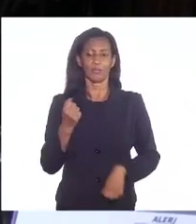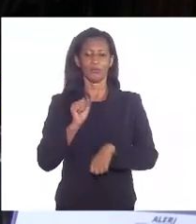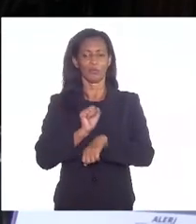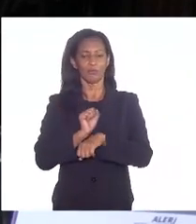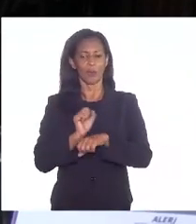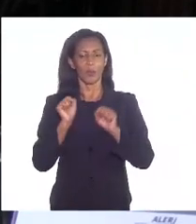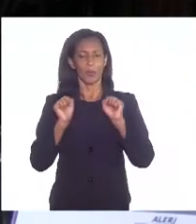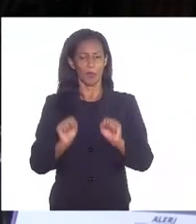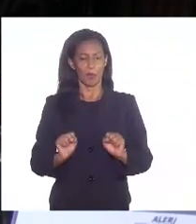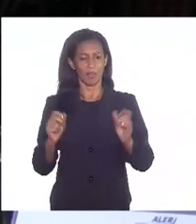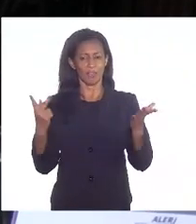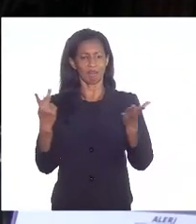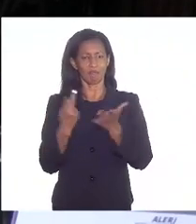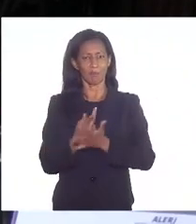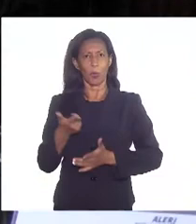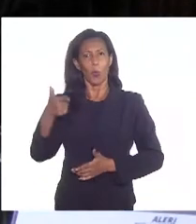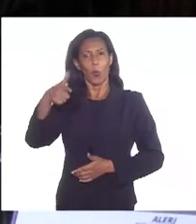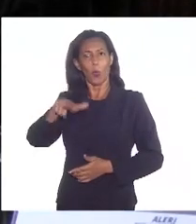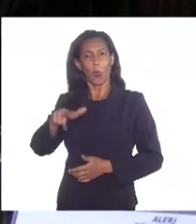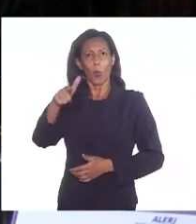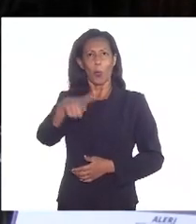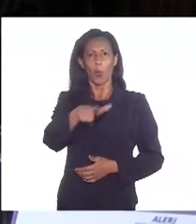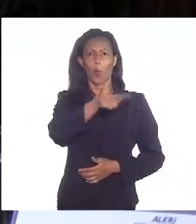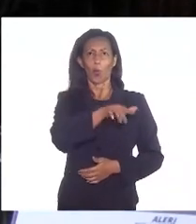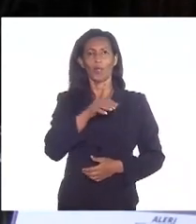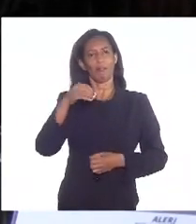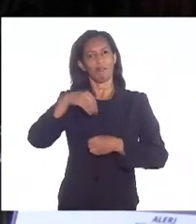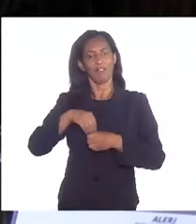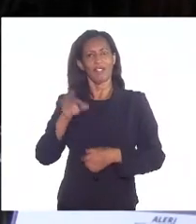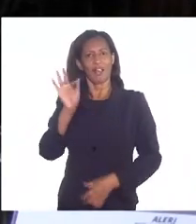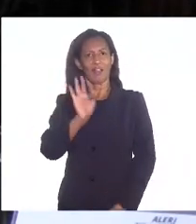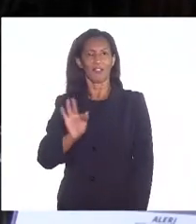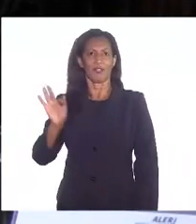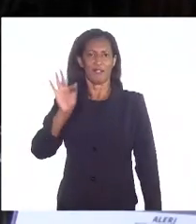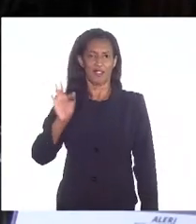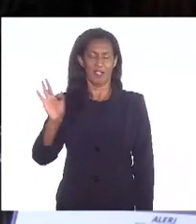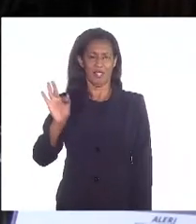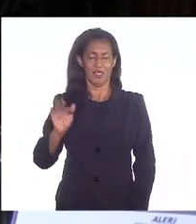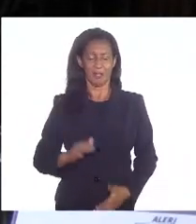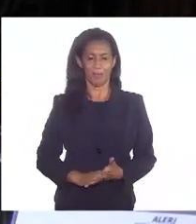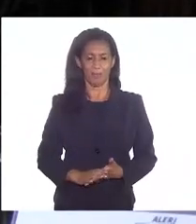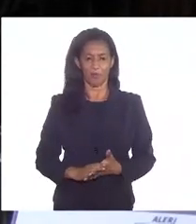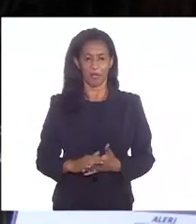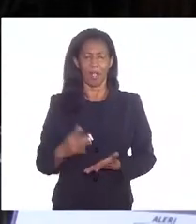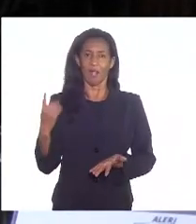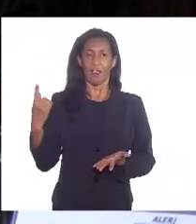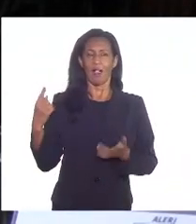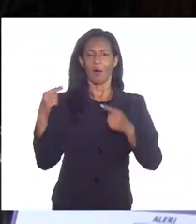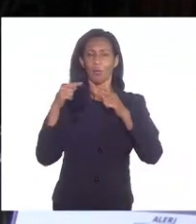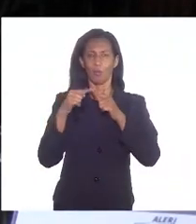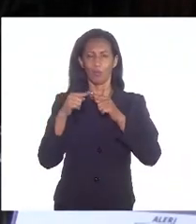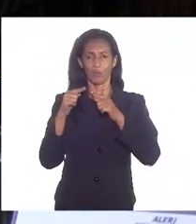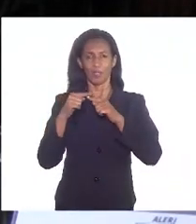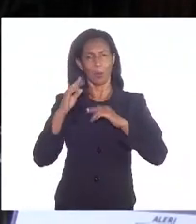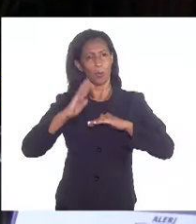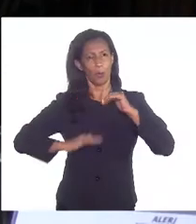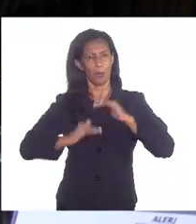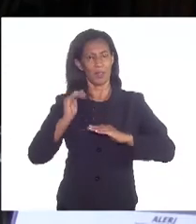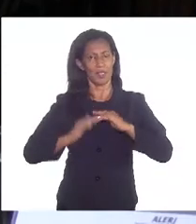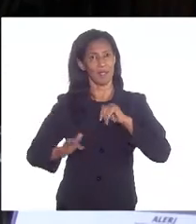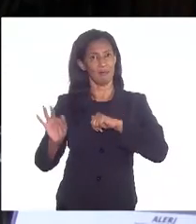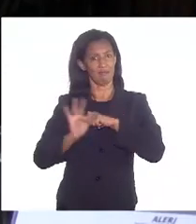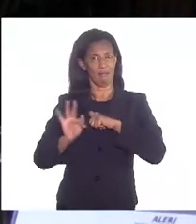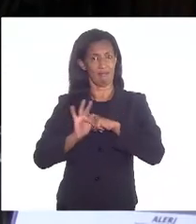ser replicada em outras unidades da Federação. A combinação da qualidade, da competência técnica da